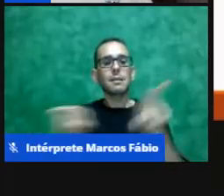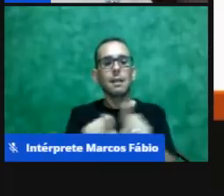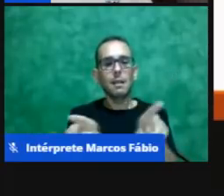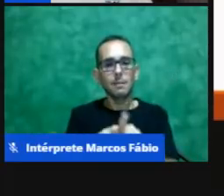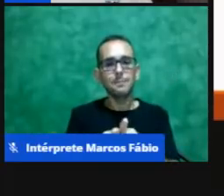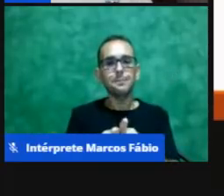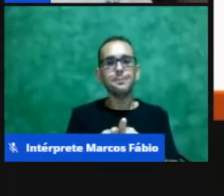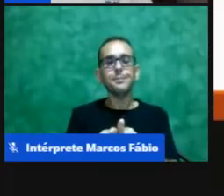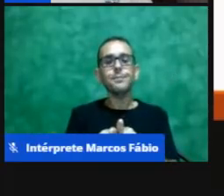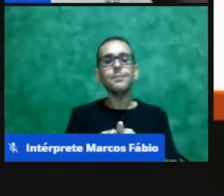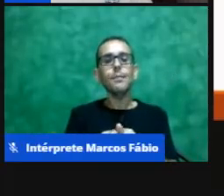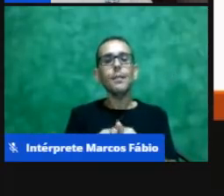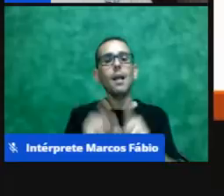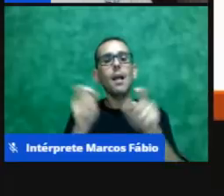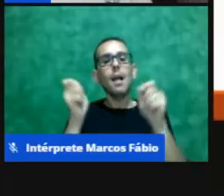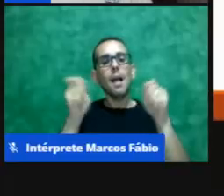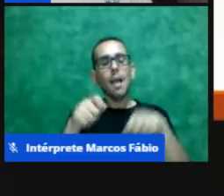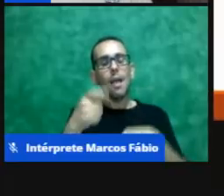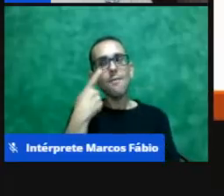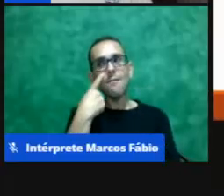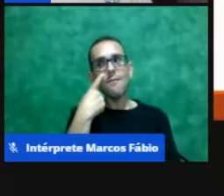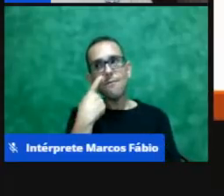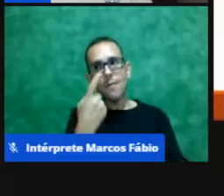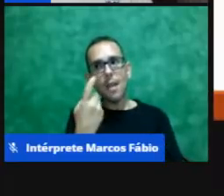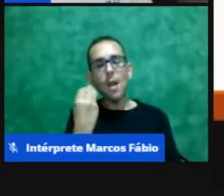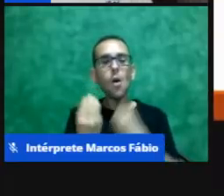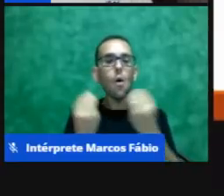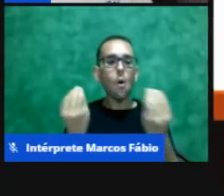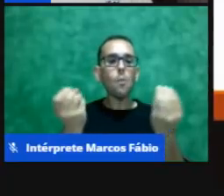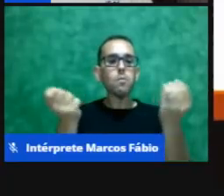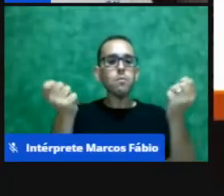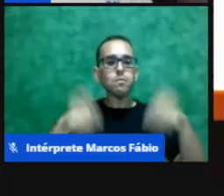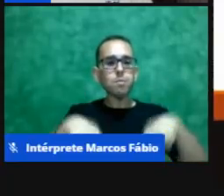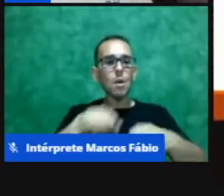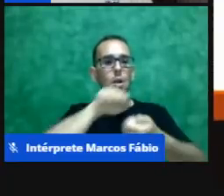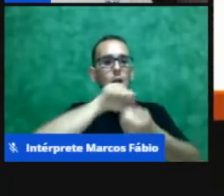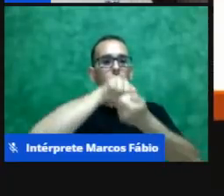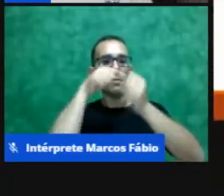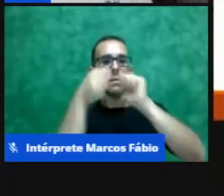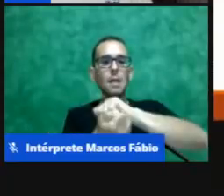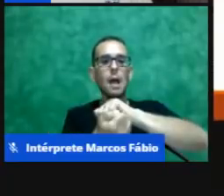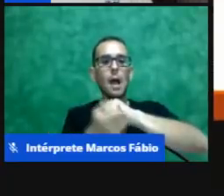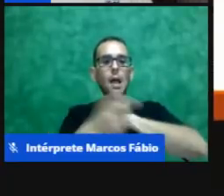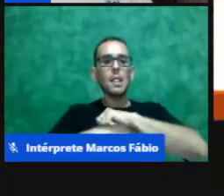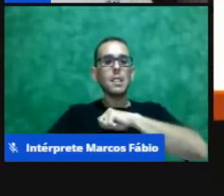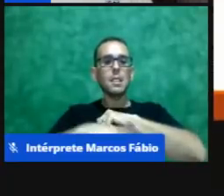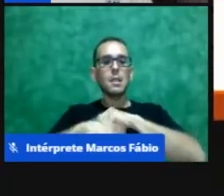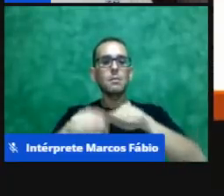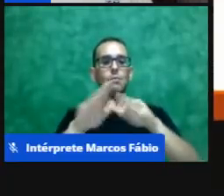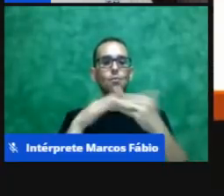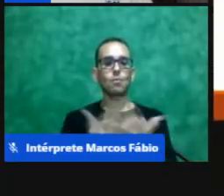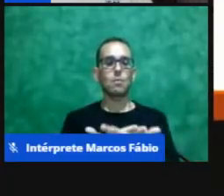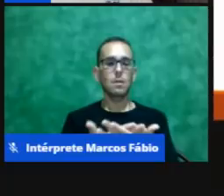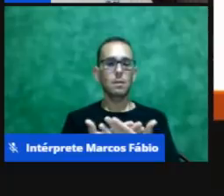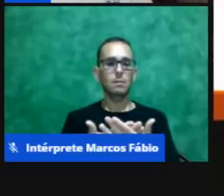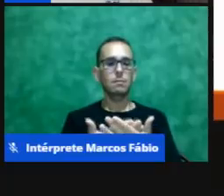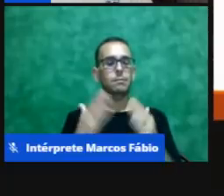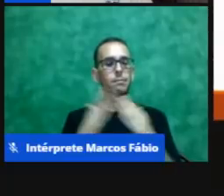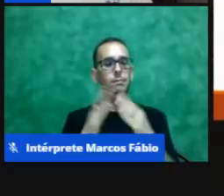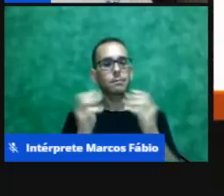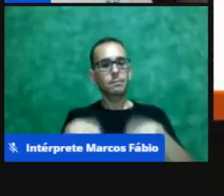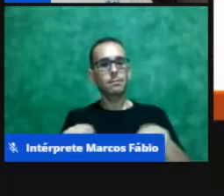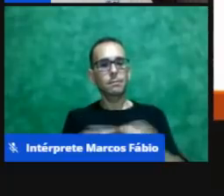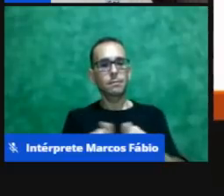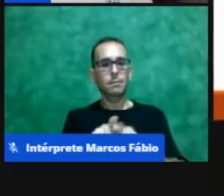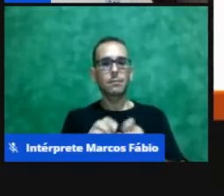do ouvir, né? Dessas crianças para eles conseguirem adaptar aquelas atividades ali na casa deles, beleza? Então sempre faço dessa forma